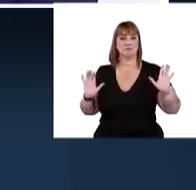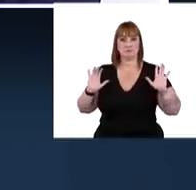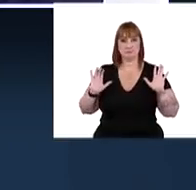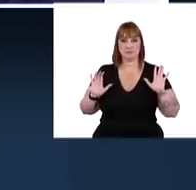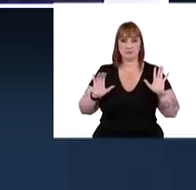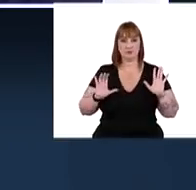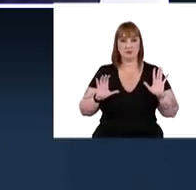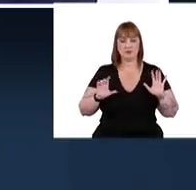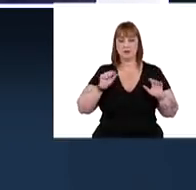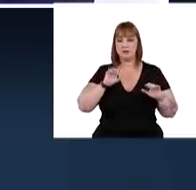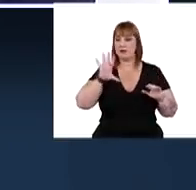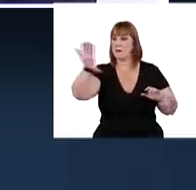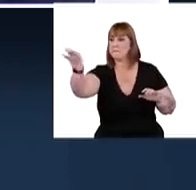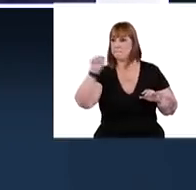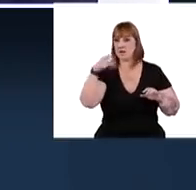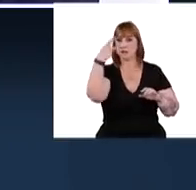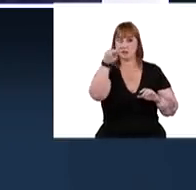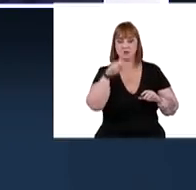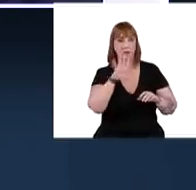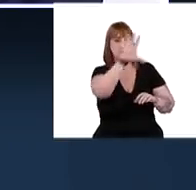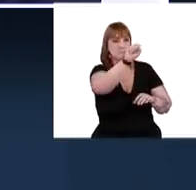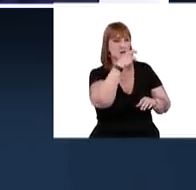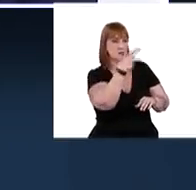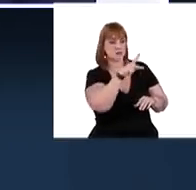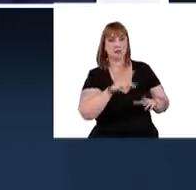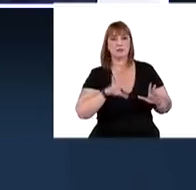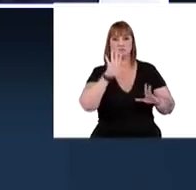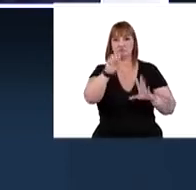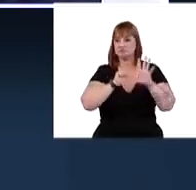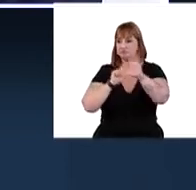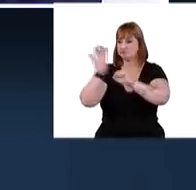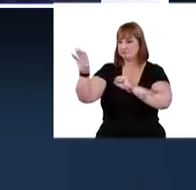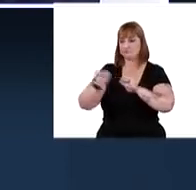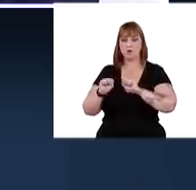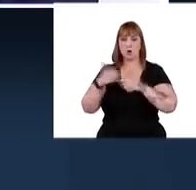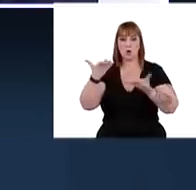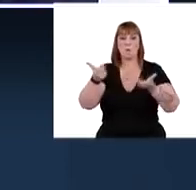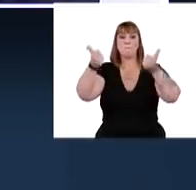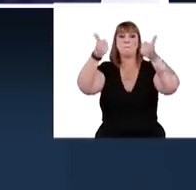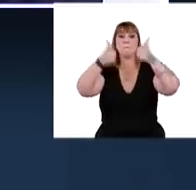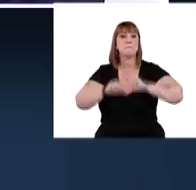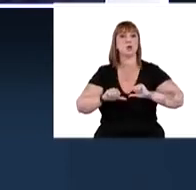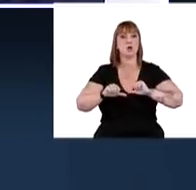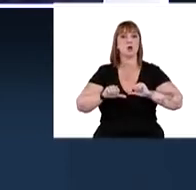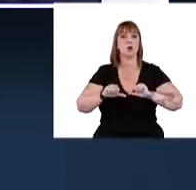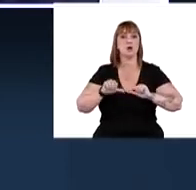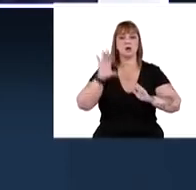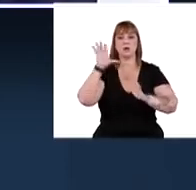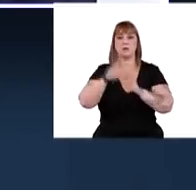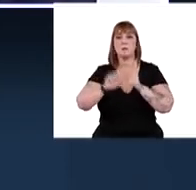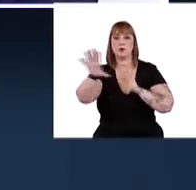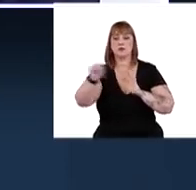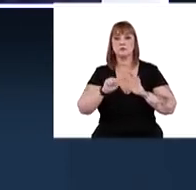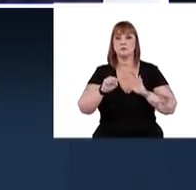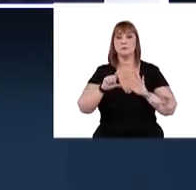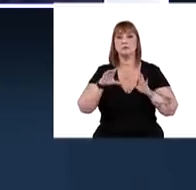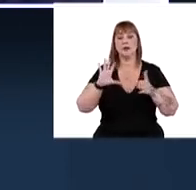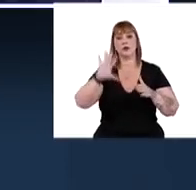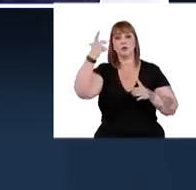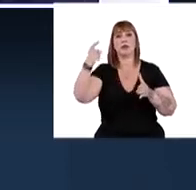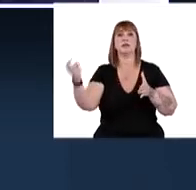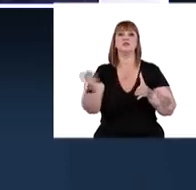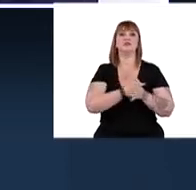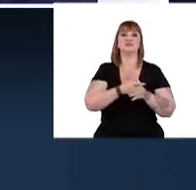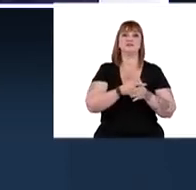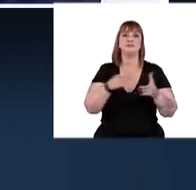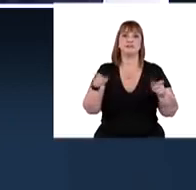que tomou da Mariana, tomou de ti, tomou do telespectador, ou pior, que ele tomou do mercado se endividando, que é o caso nosso